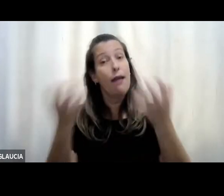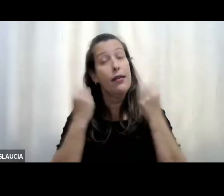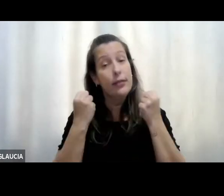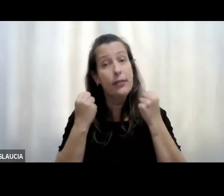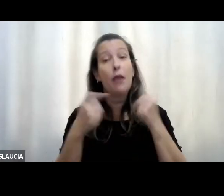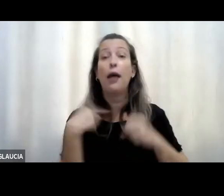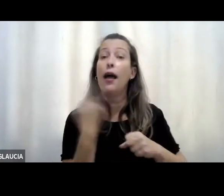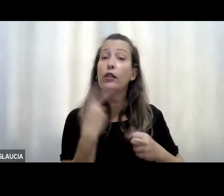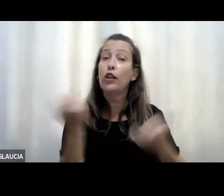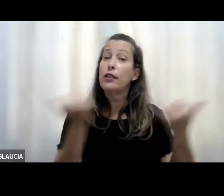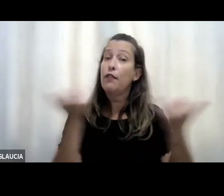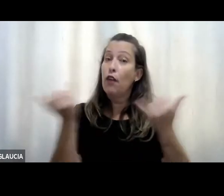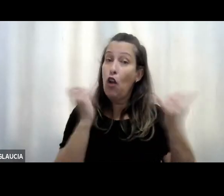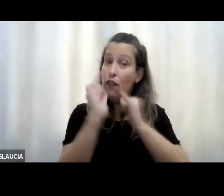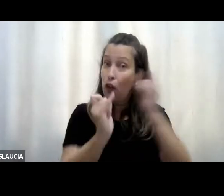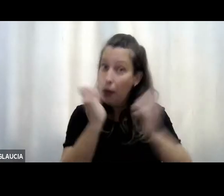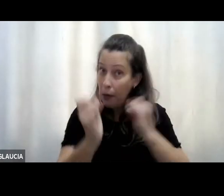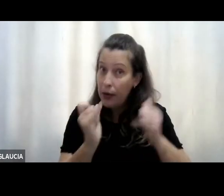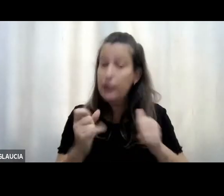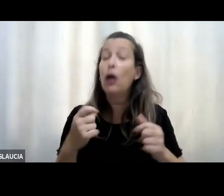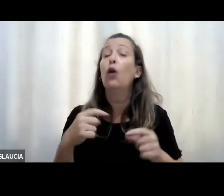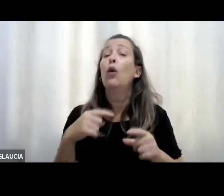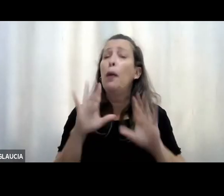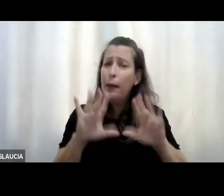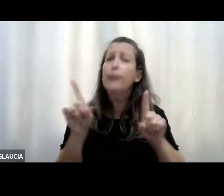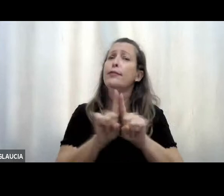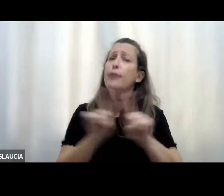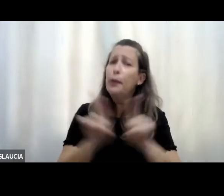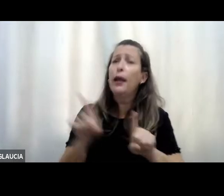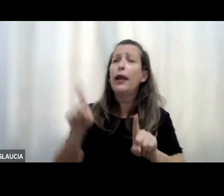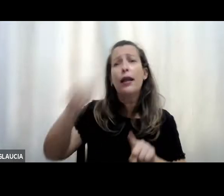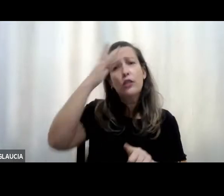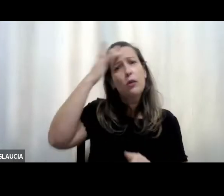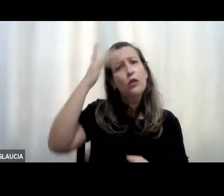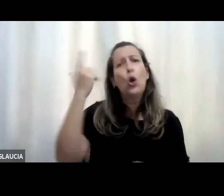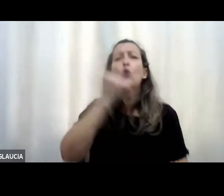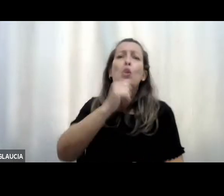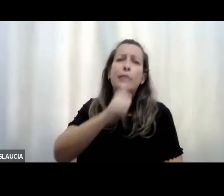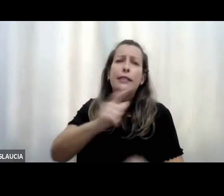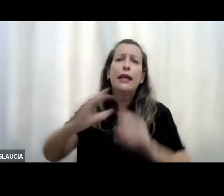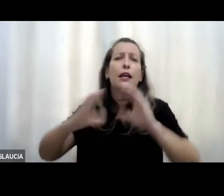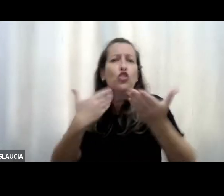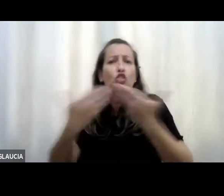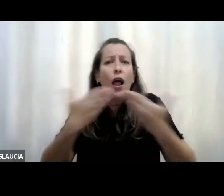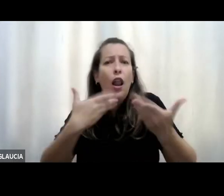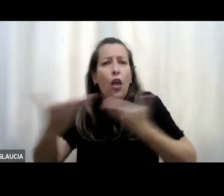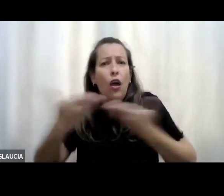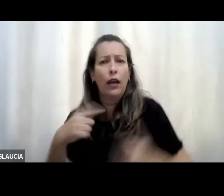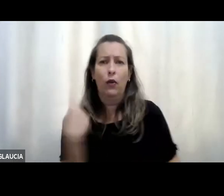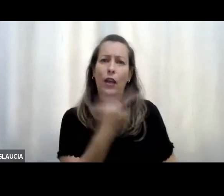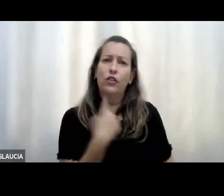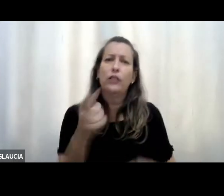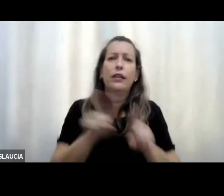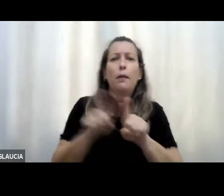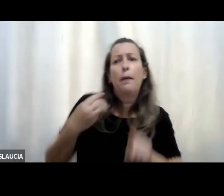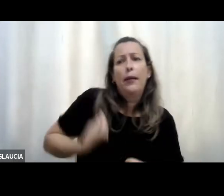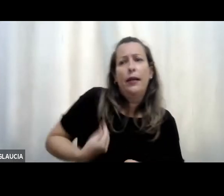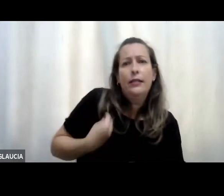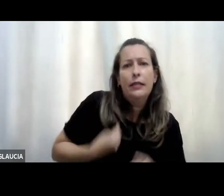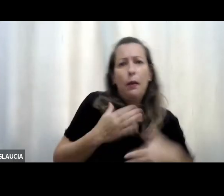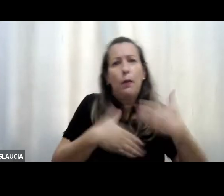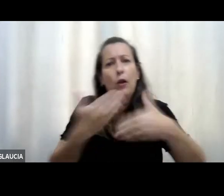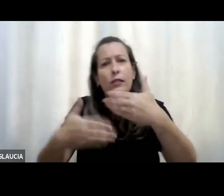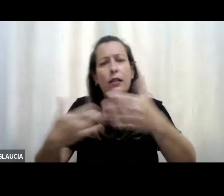nossa informação, que a gente está produzindo de informação, mas que ela seja capaz de dialogar com a gente e participe desse processo de produção da